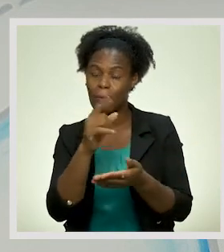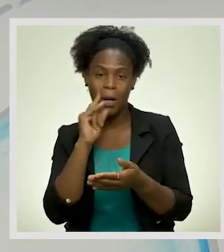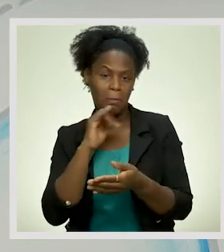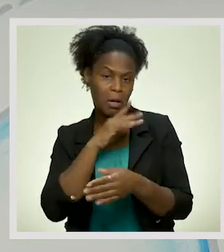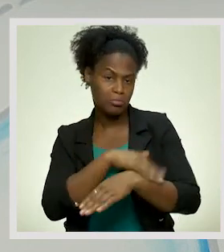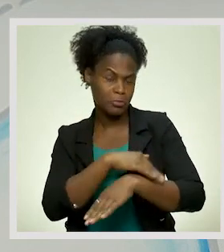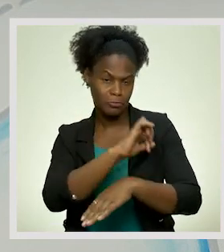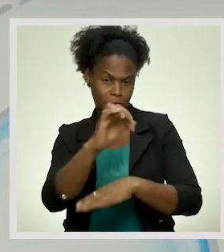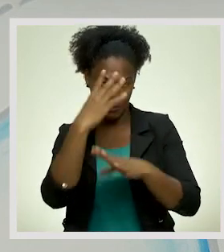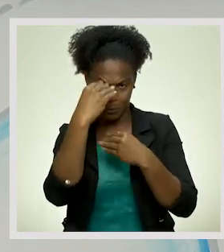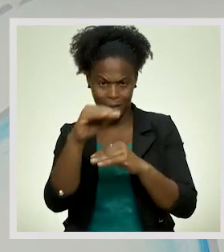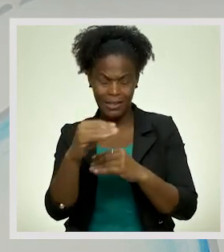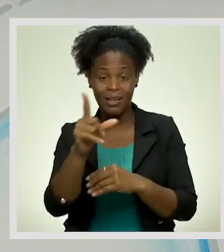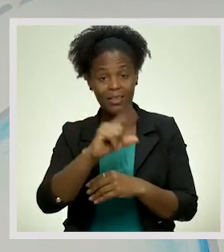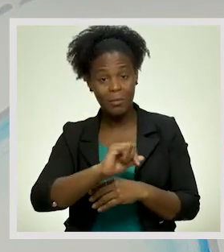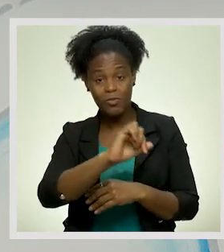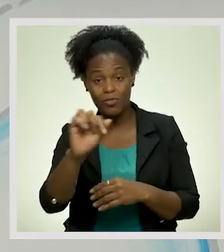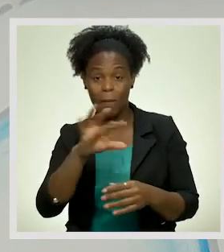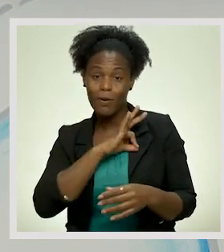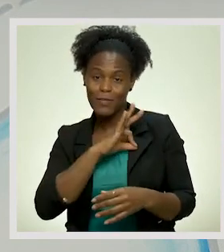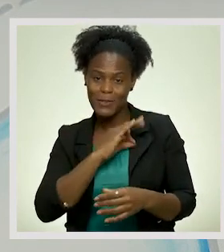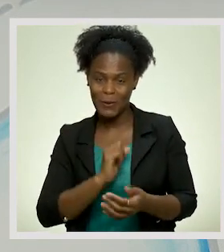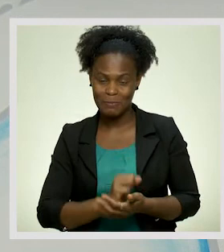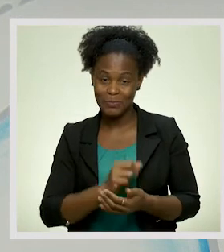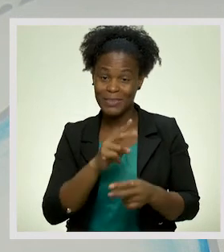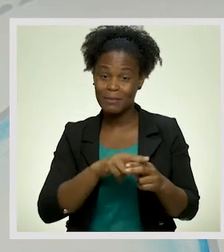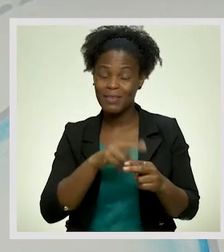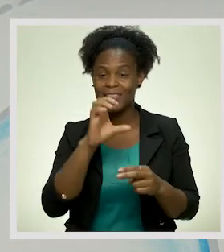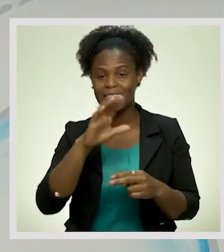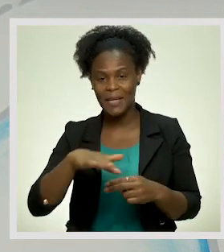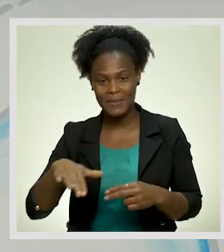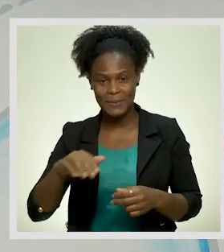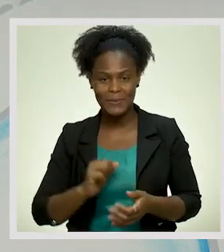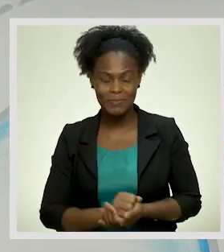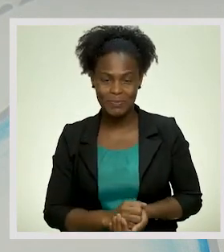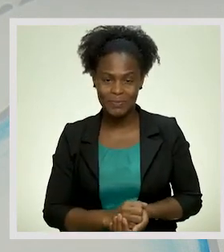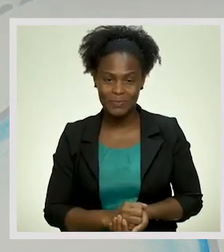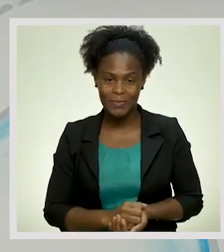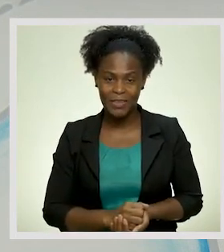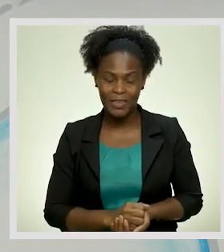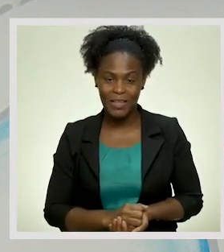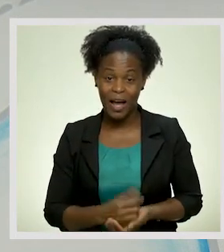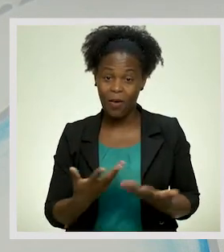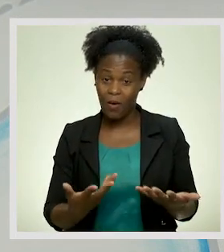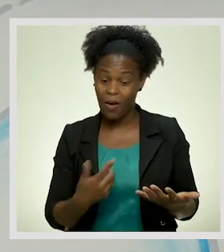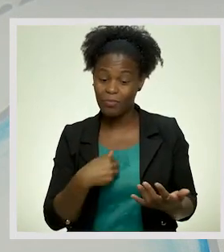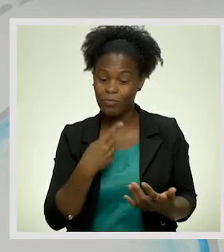educação e do vosso professor da disciplina de Ciências Naturais. Vou